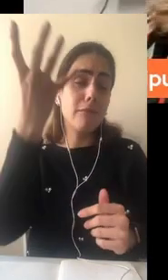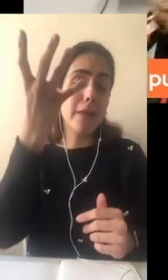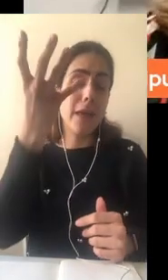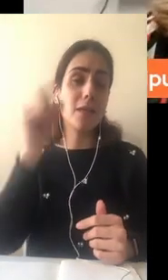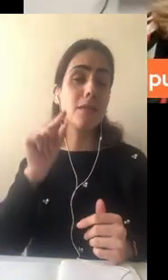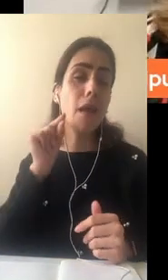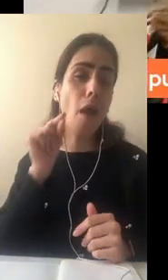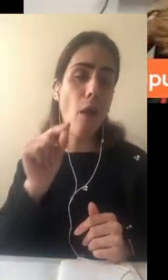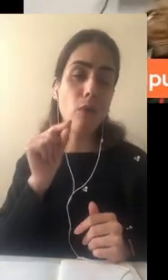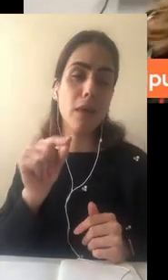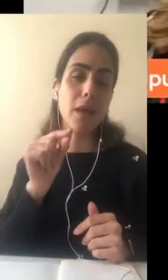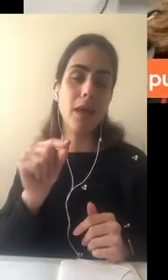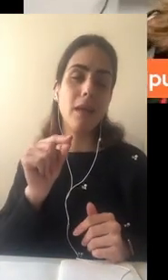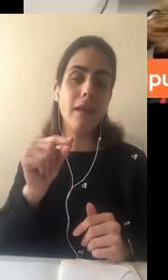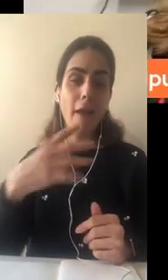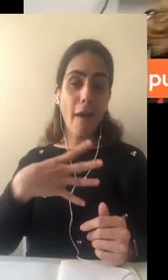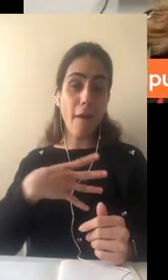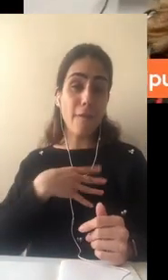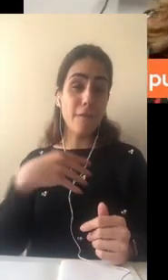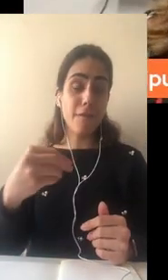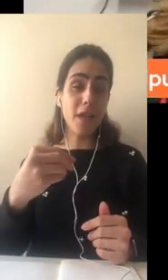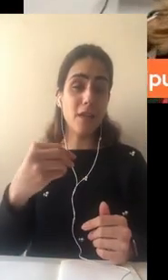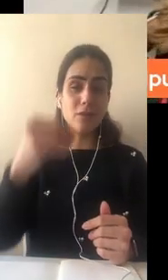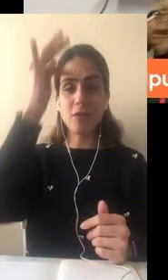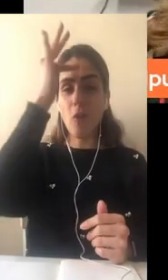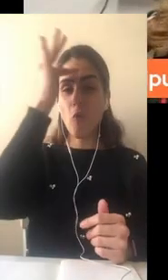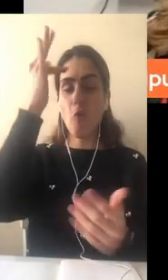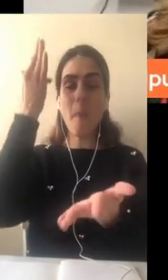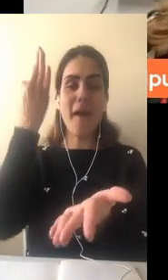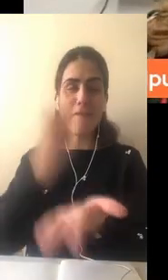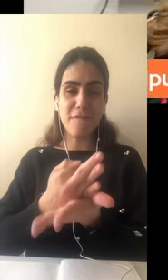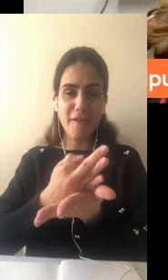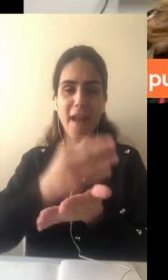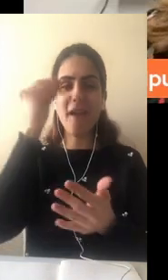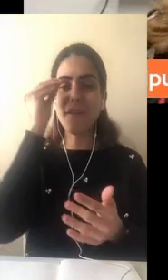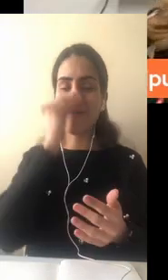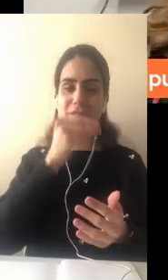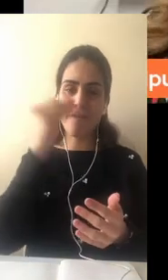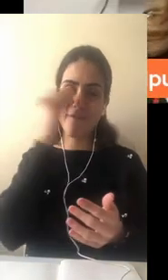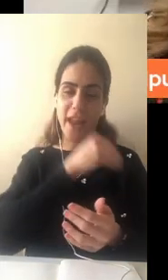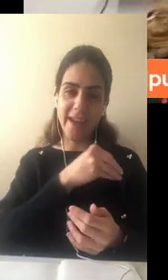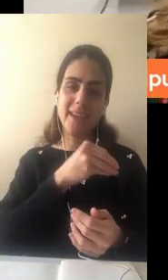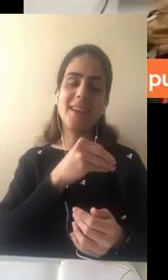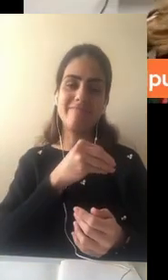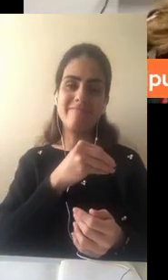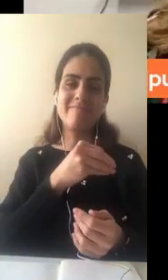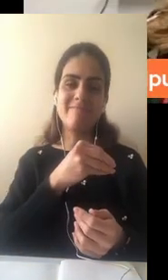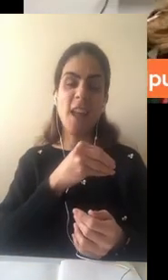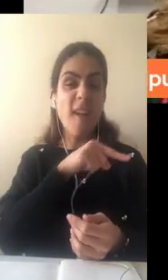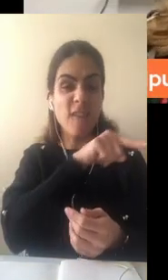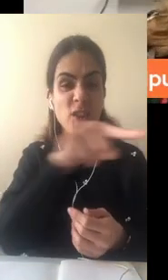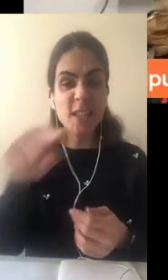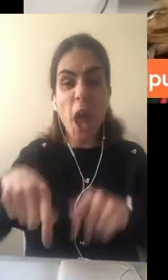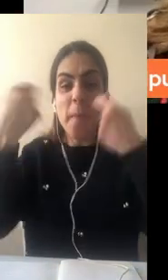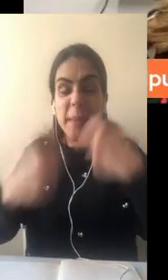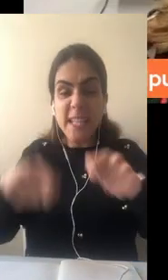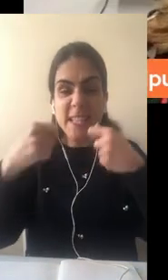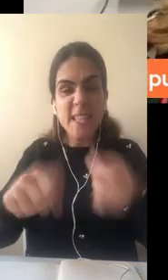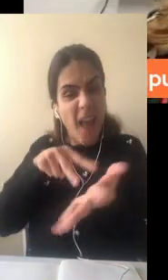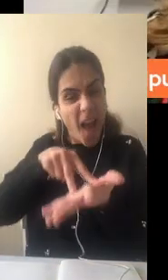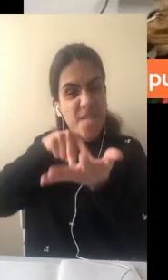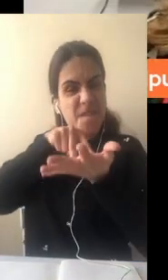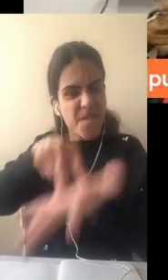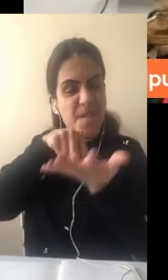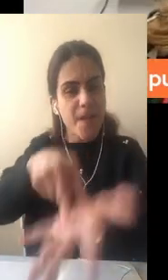fé e uma fraca convicção na palavra de Deus. Seja convicto, seja firme, fale aquilo que